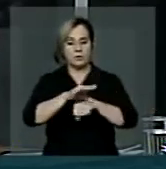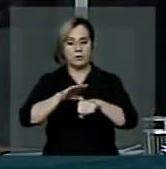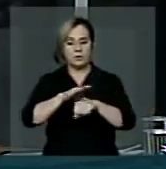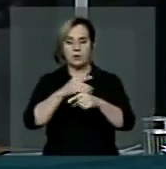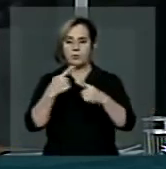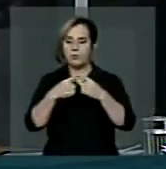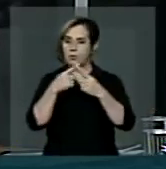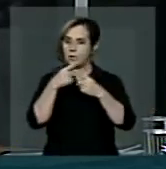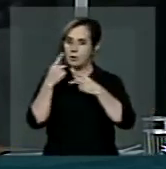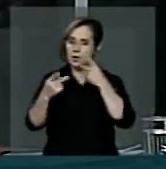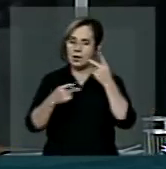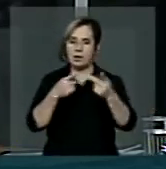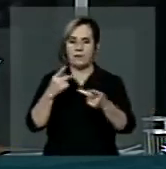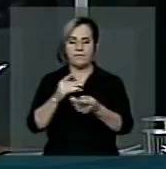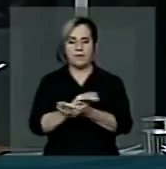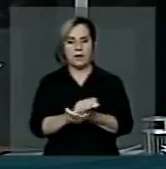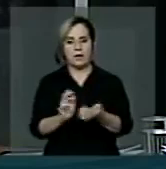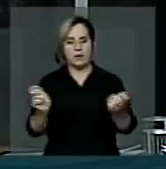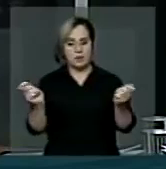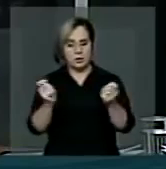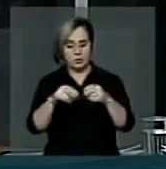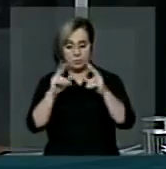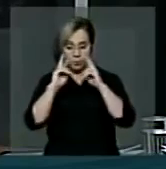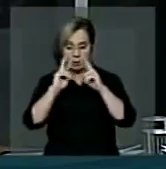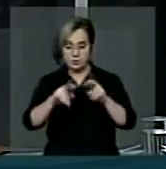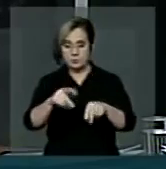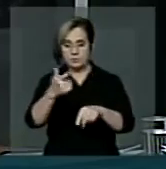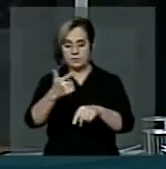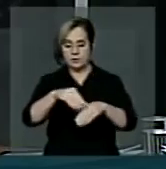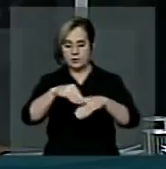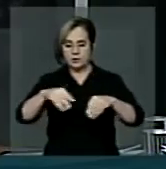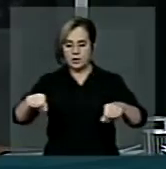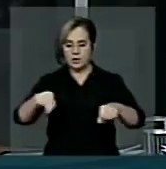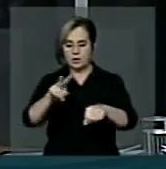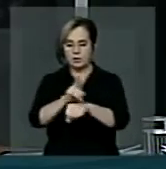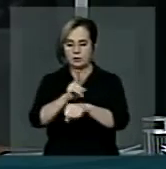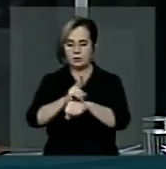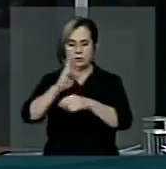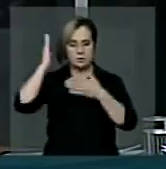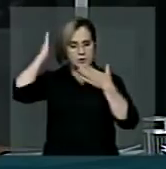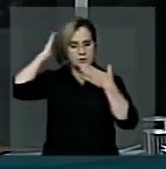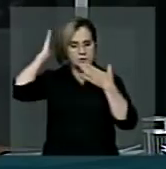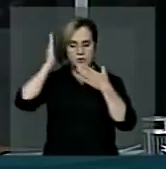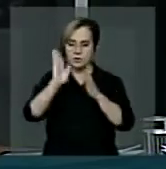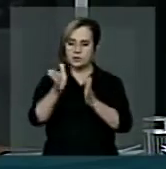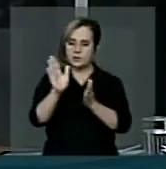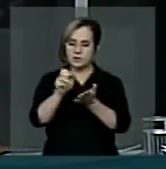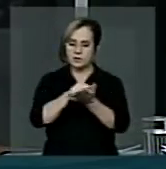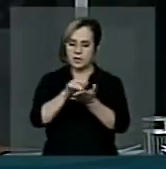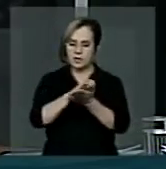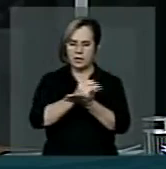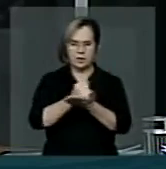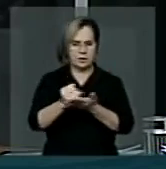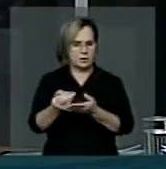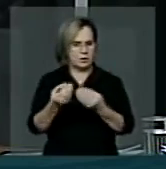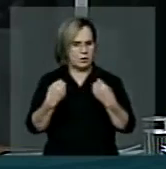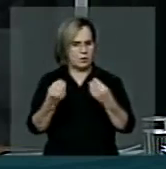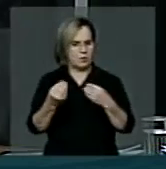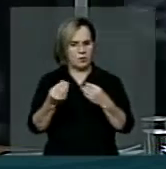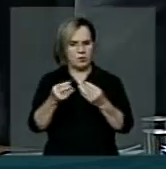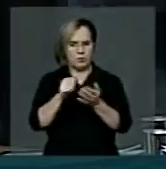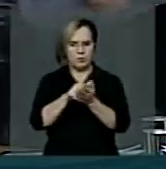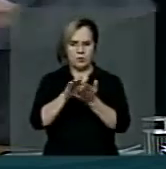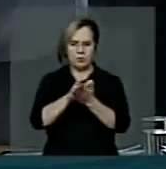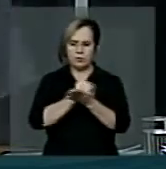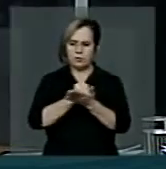diz que será possível rever as terras indígenas já homologadas. Ora, a homologação